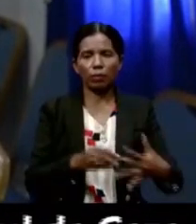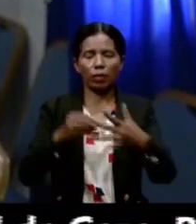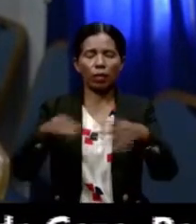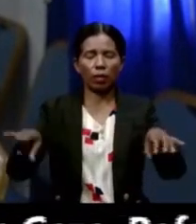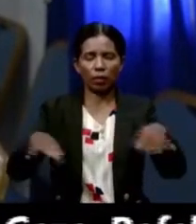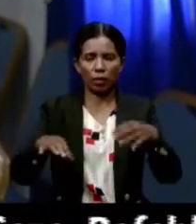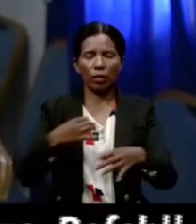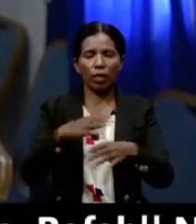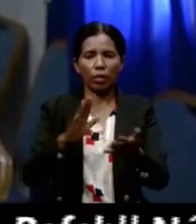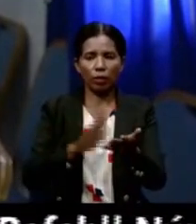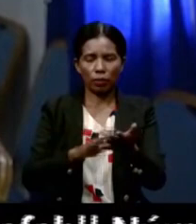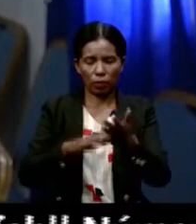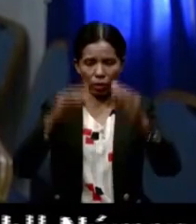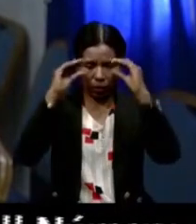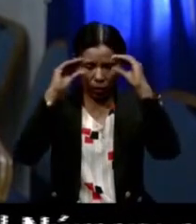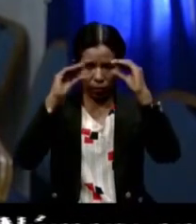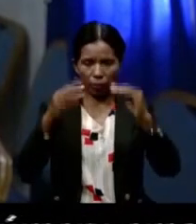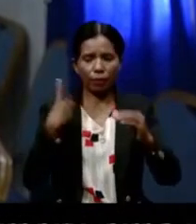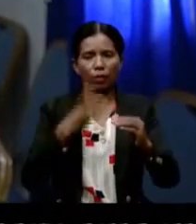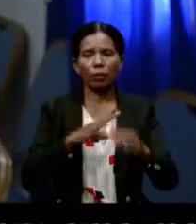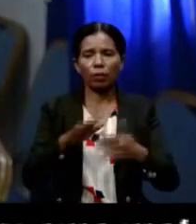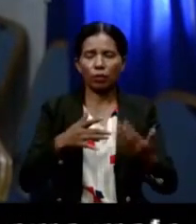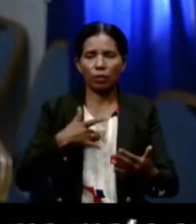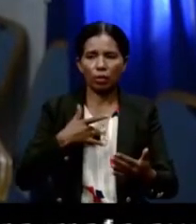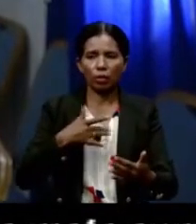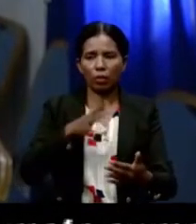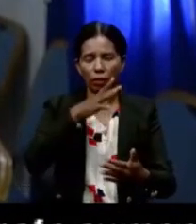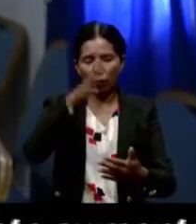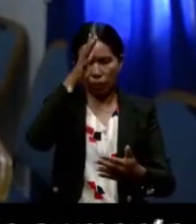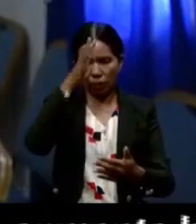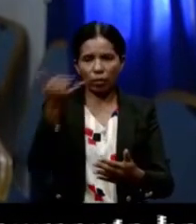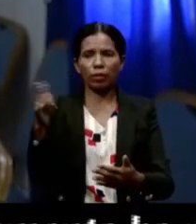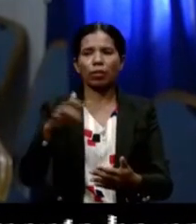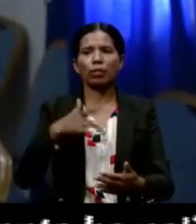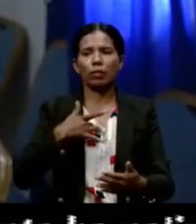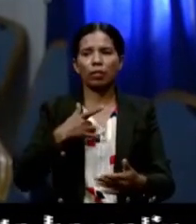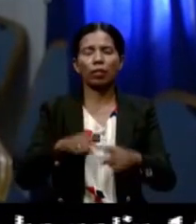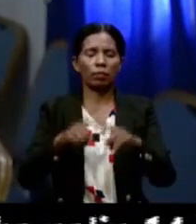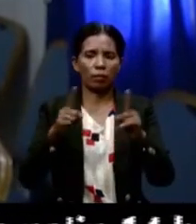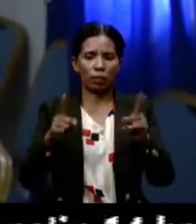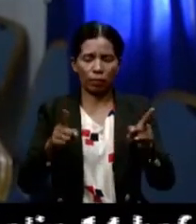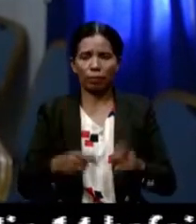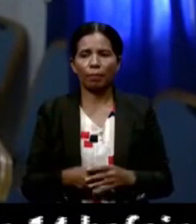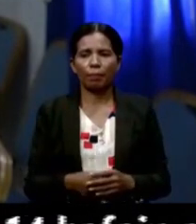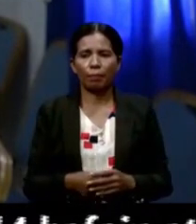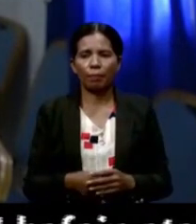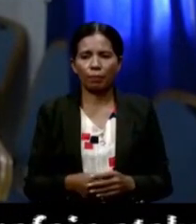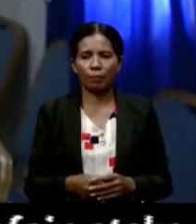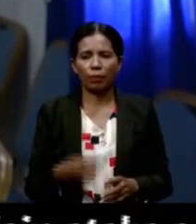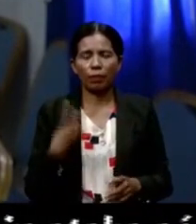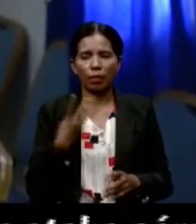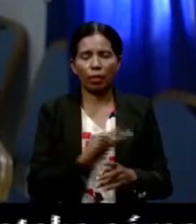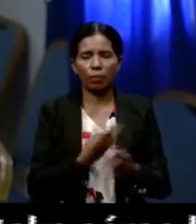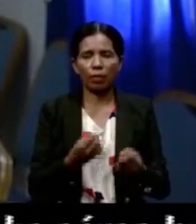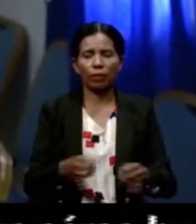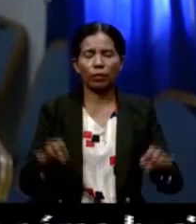de ensino. E de ne ito tu sente, lili nama se recente, mas be a minha